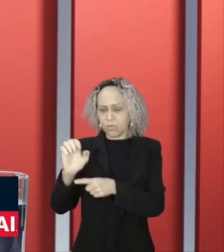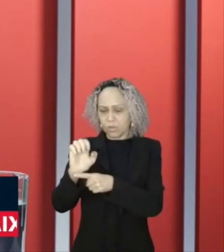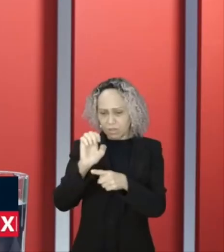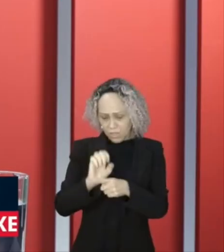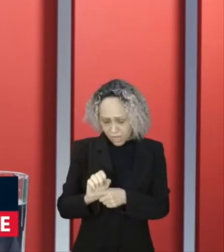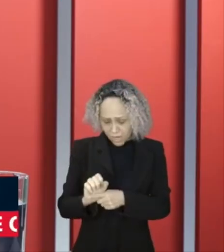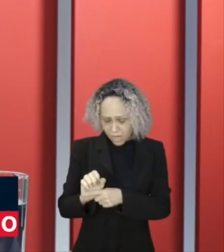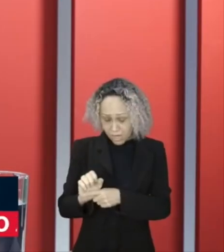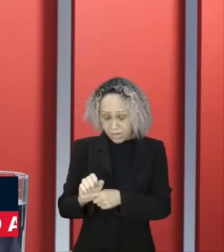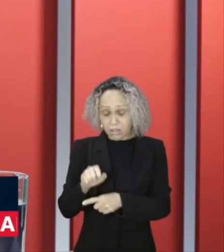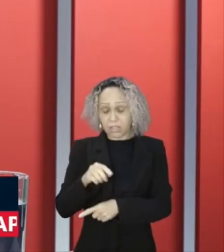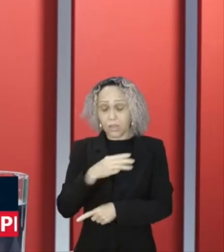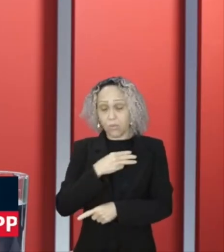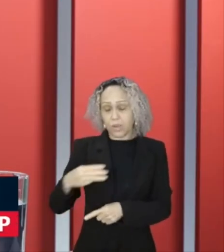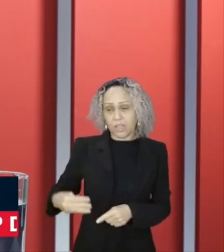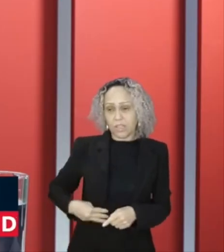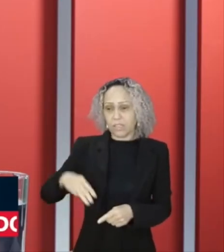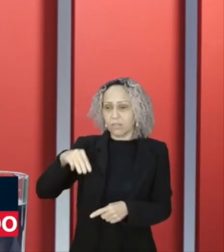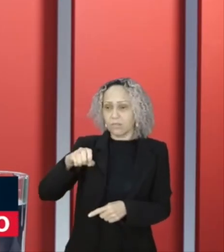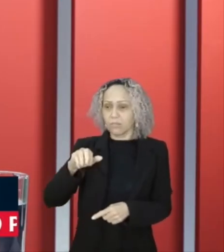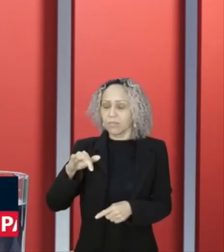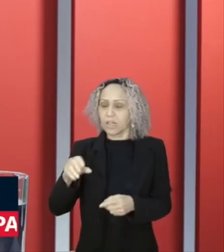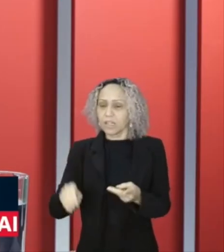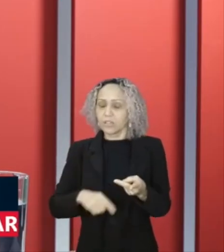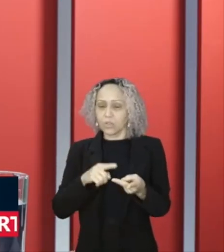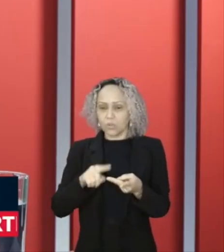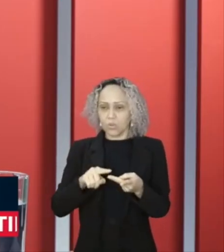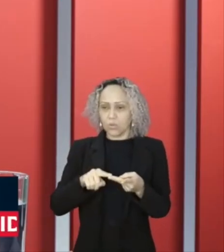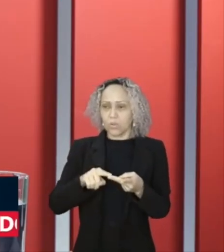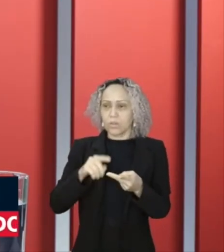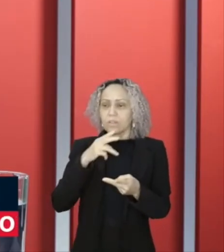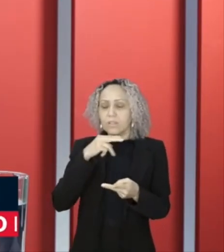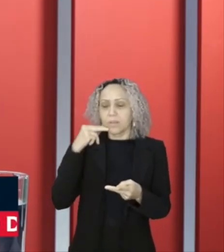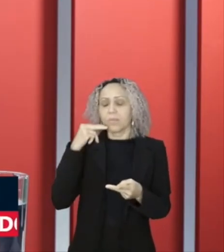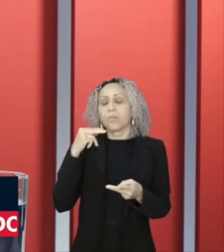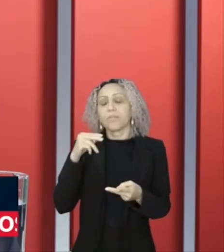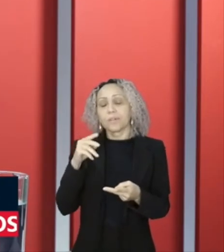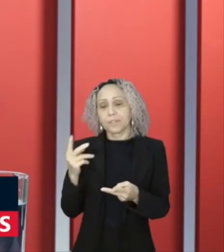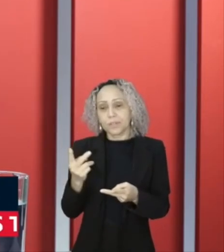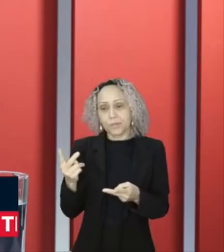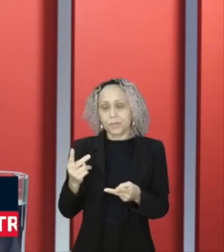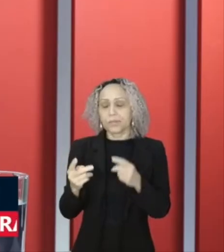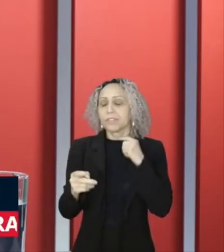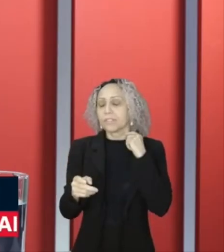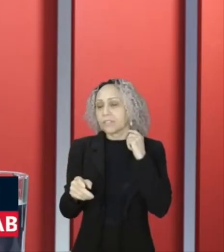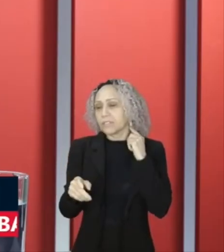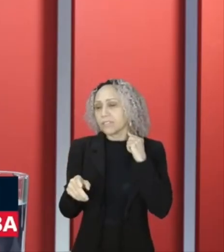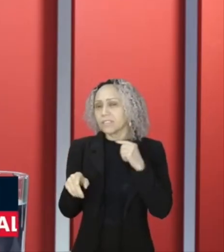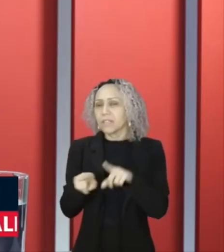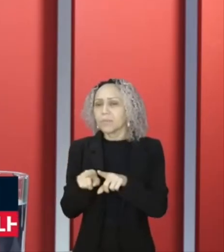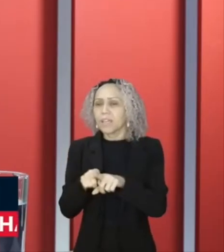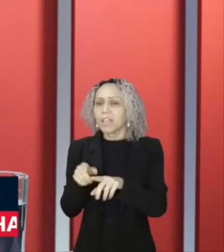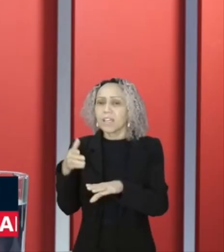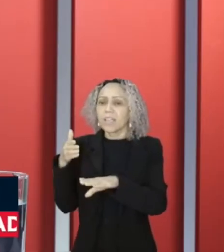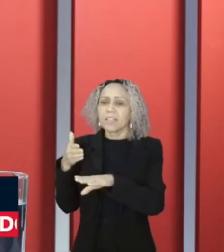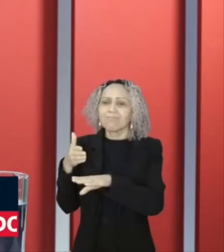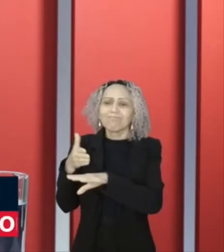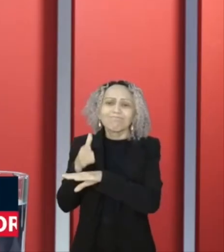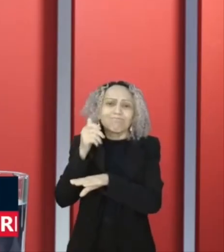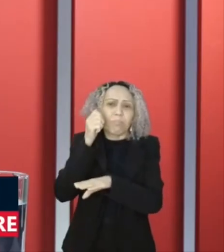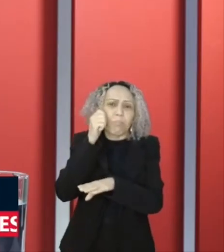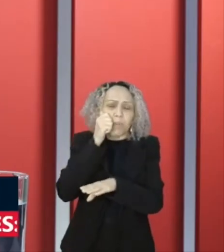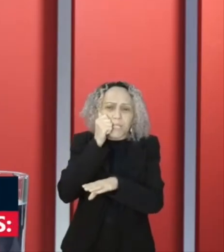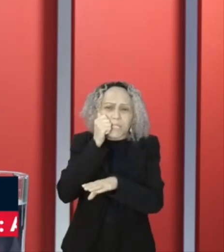Márcio Macedo, a ministra Simone Tebet, realizaram presencialmente 27 plenárias nos estados e